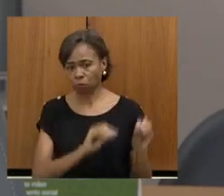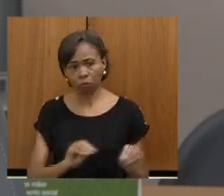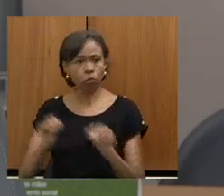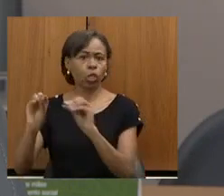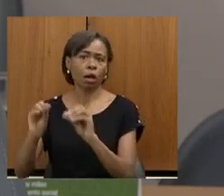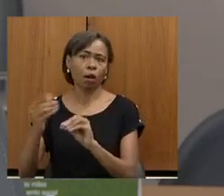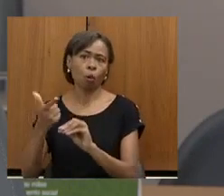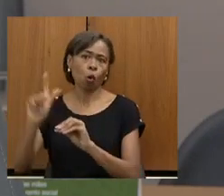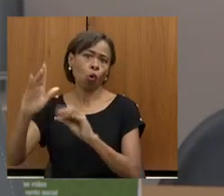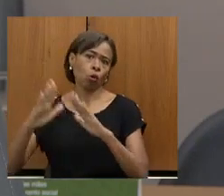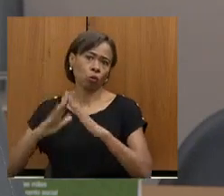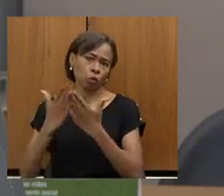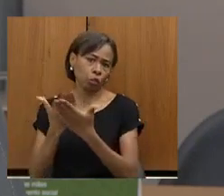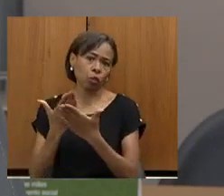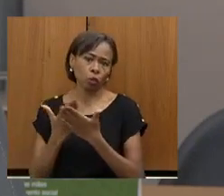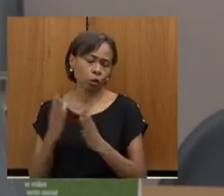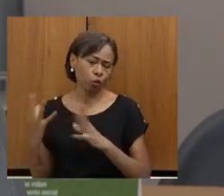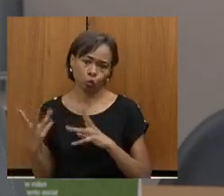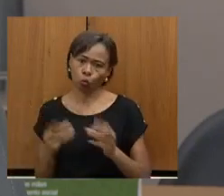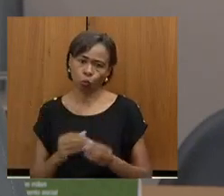vão ser todos mudados de escola.